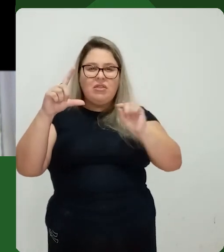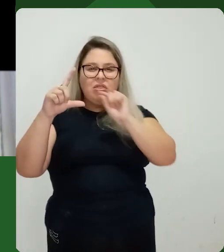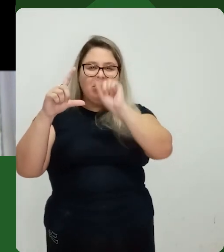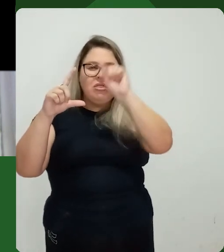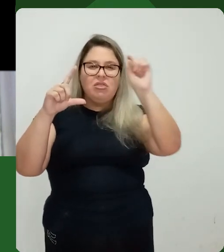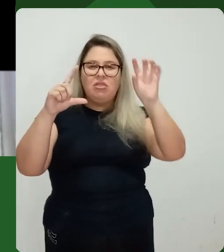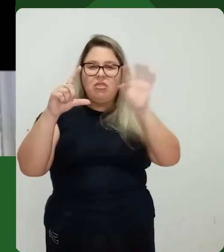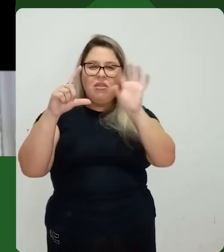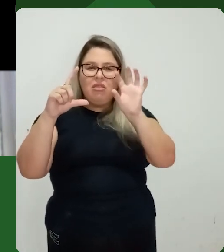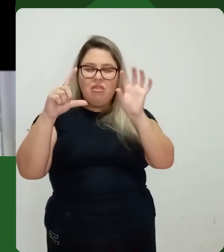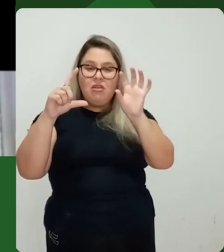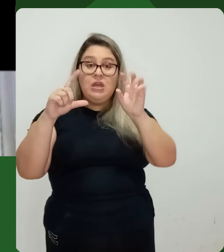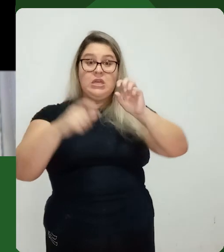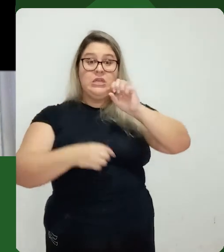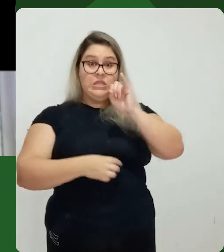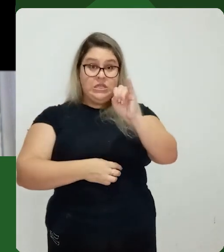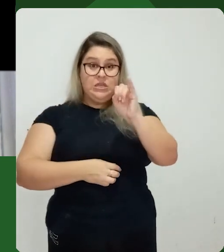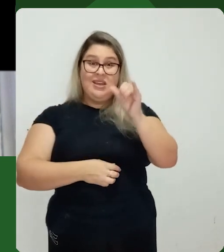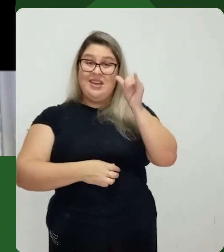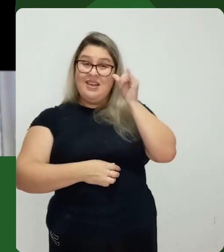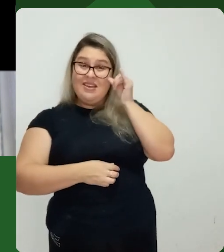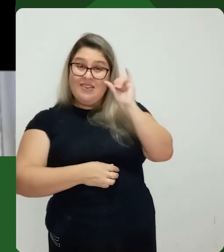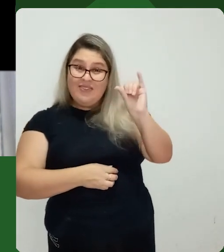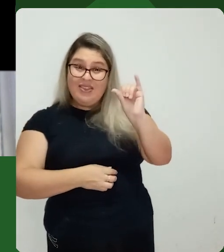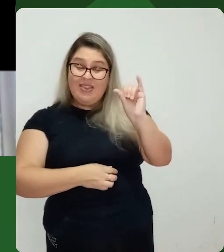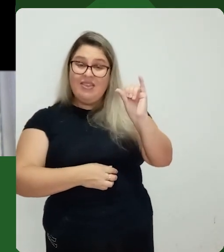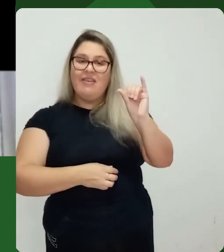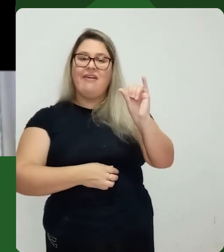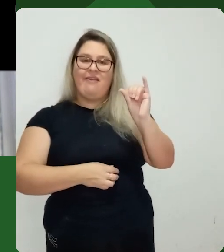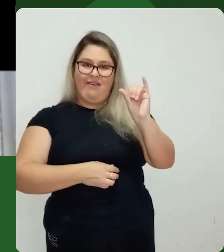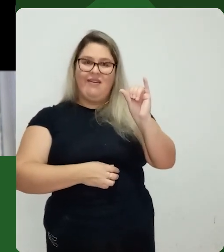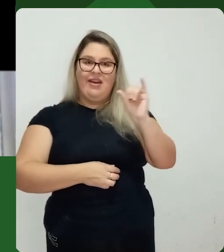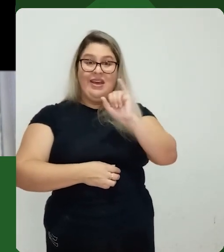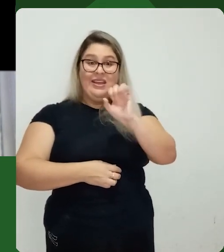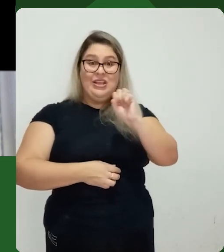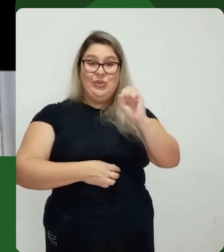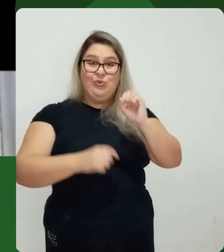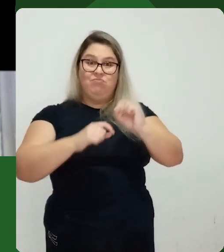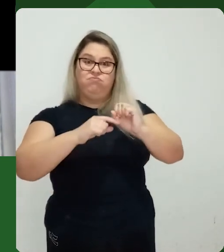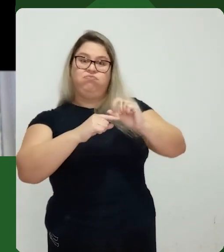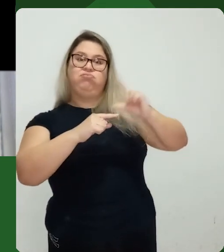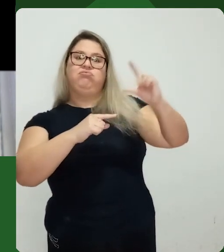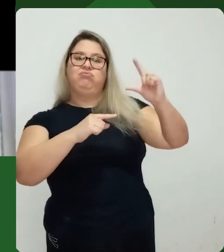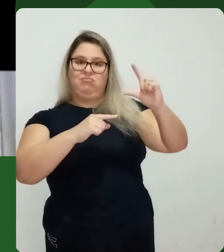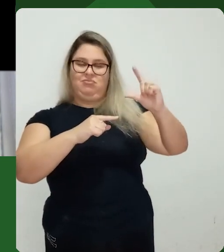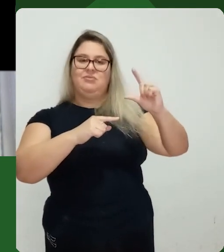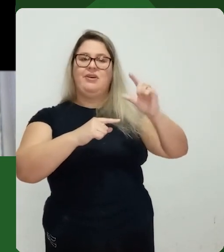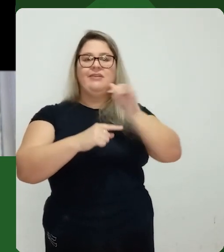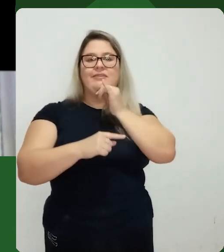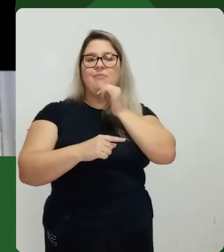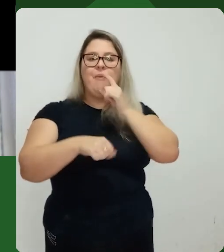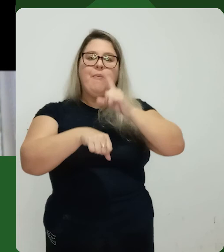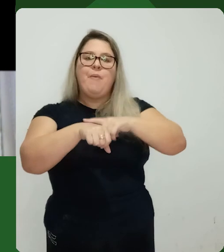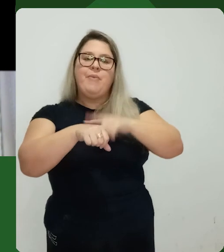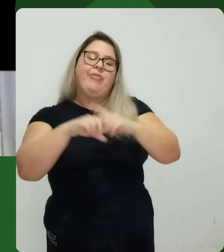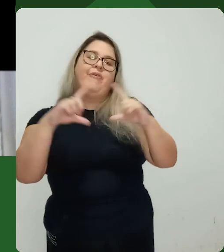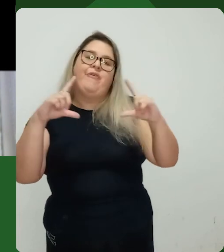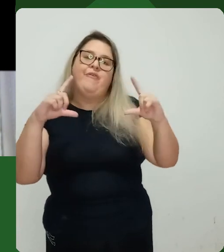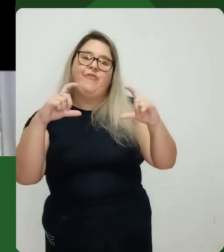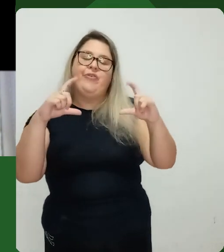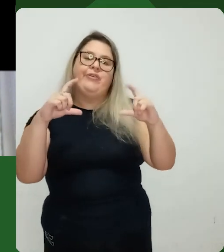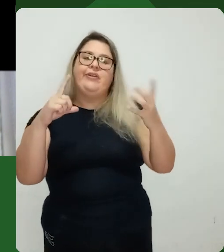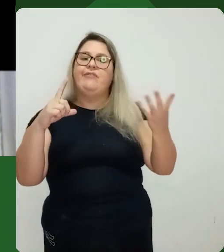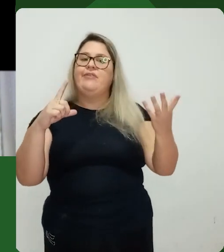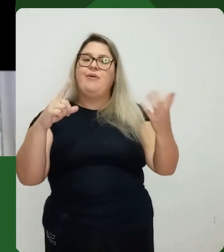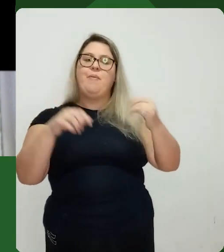beira-mar, e olha só o que acontece. Não sei se você percebe pelo vídeo, mas essa foto está bastante granulada. Então, se